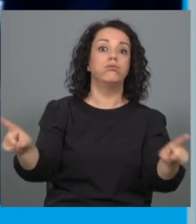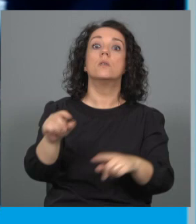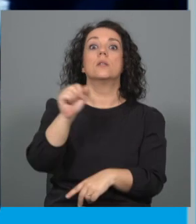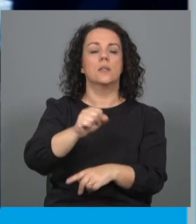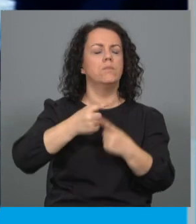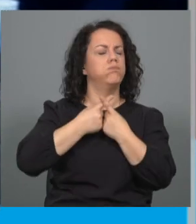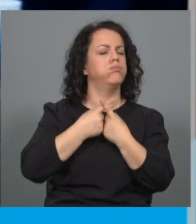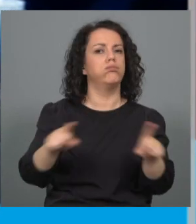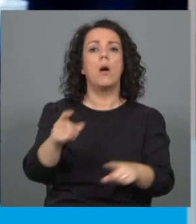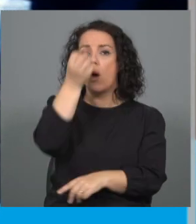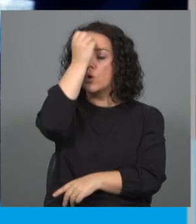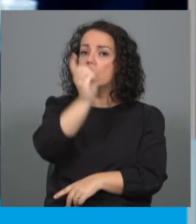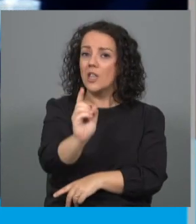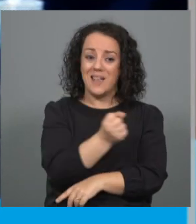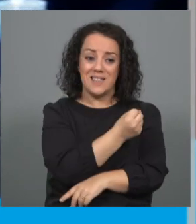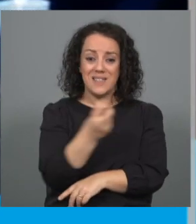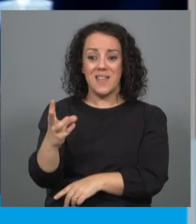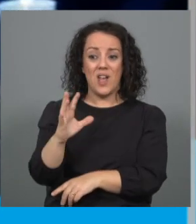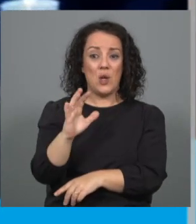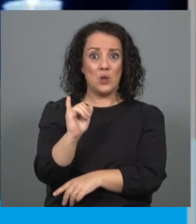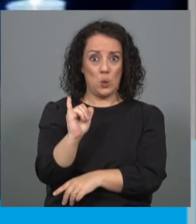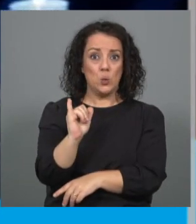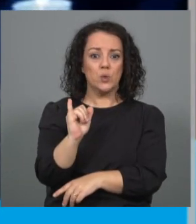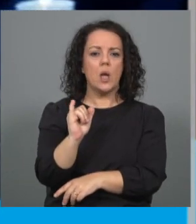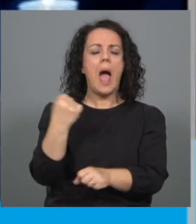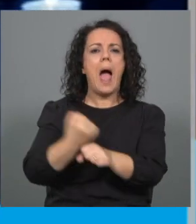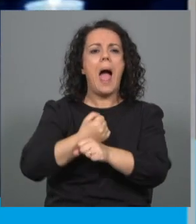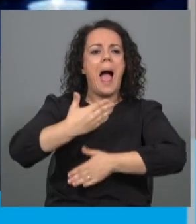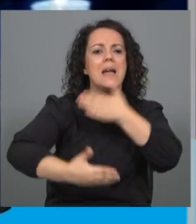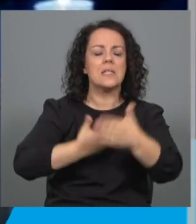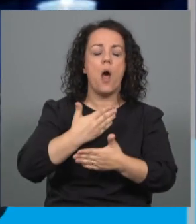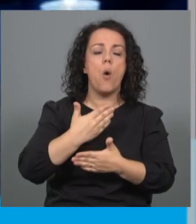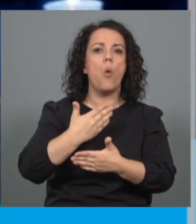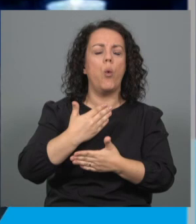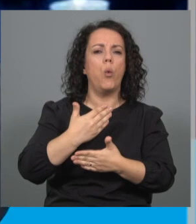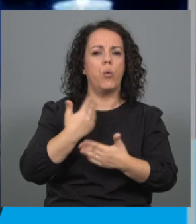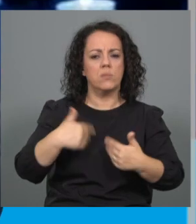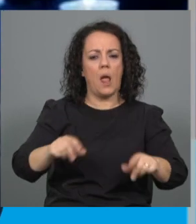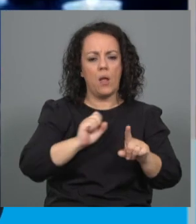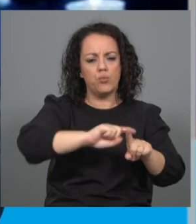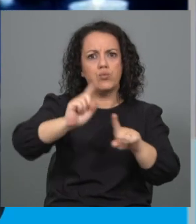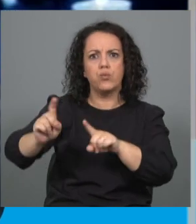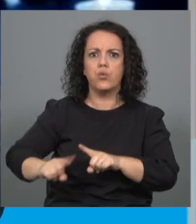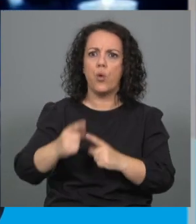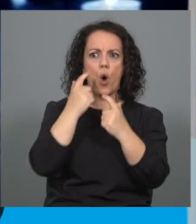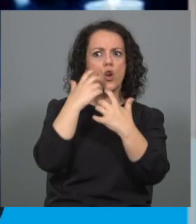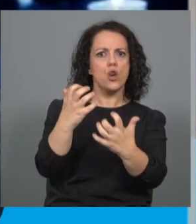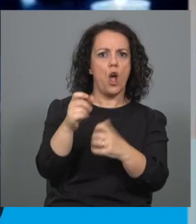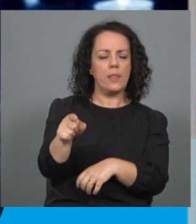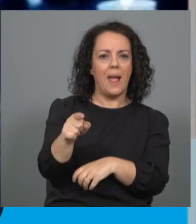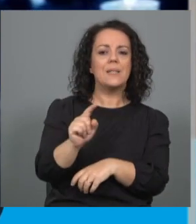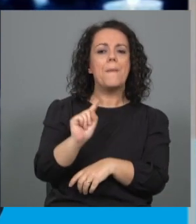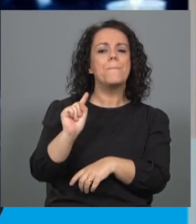estrutura dos Atos dos Apóstolos mostra-nos isso. Inicialmente começa precisamente a primeira parte do livro dos Atos dos Apóstolos, mostra-nos